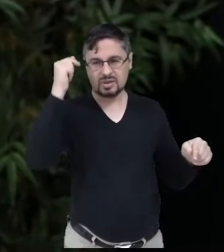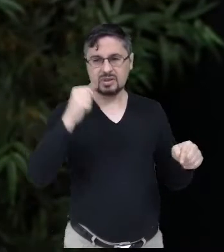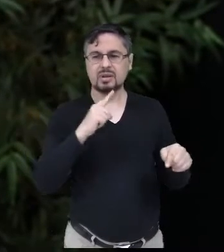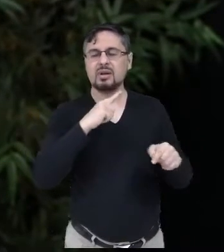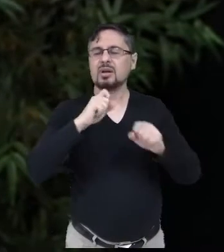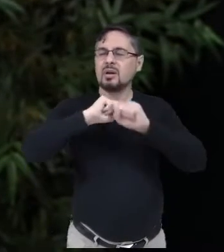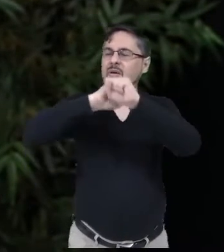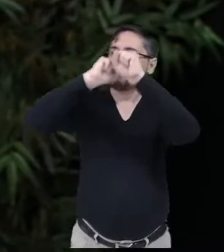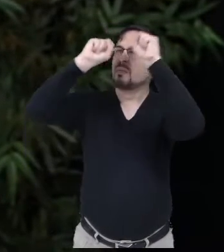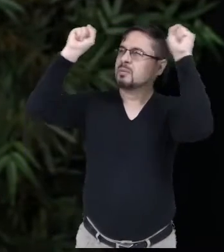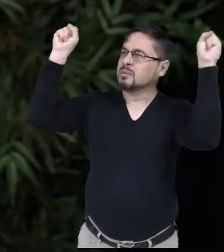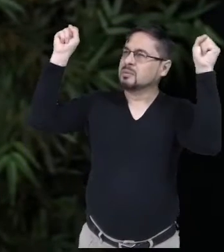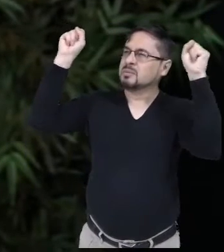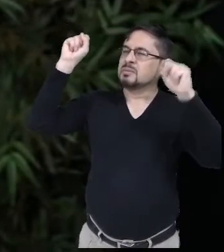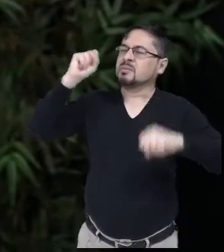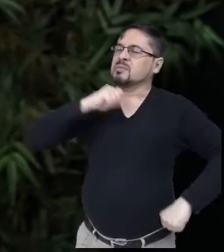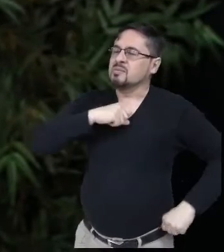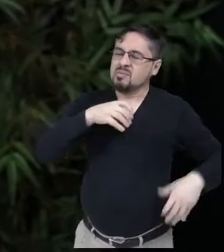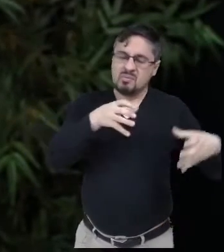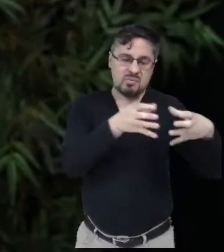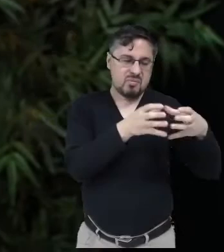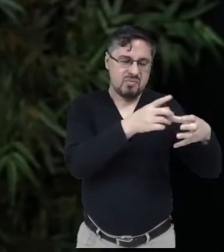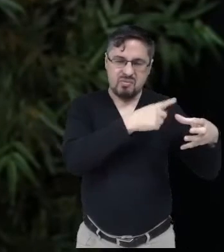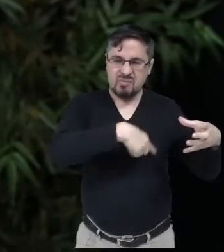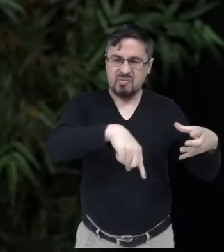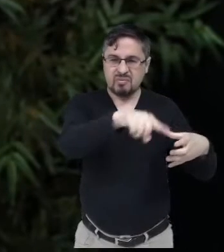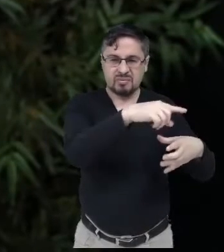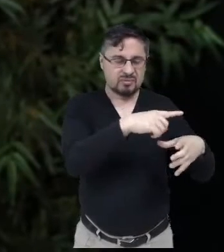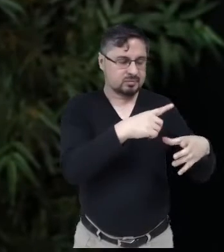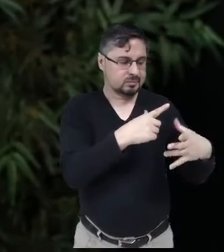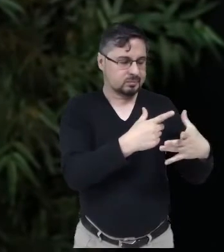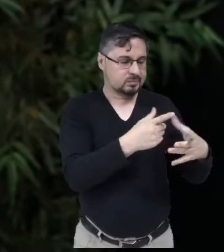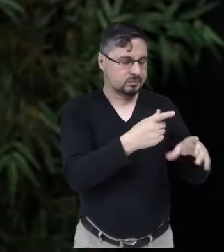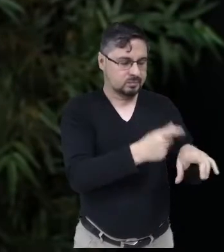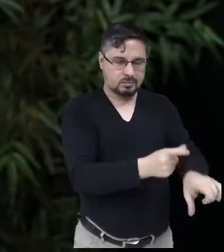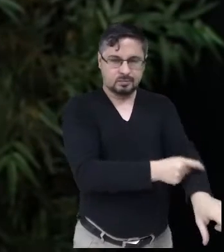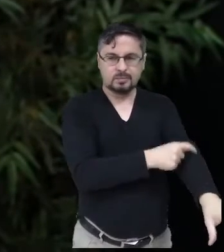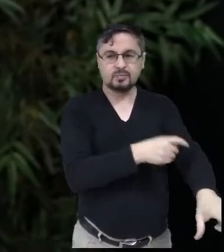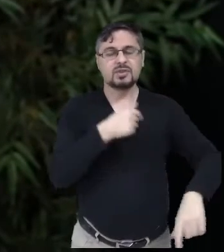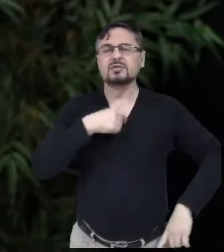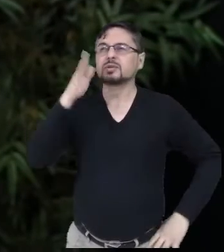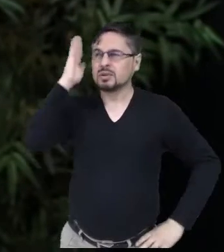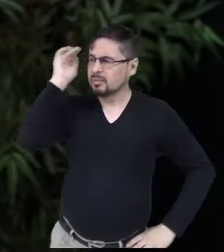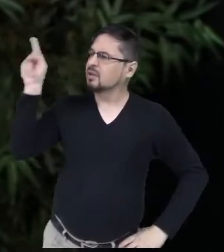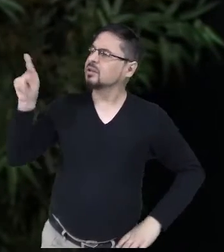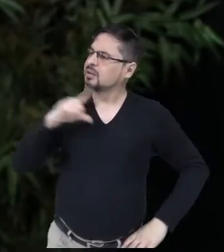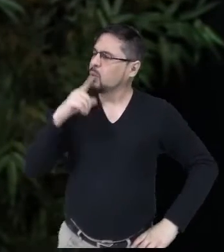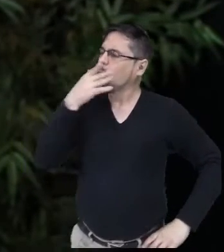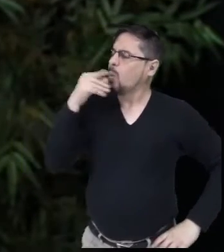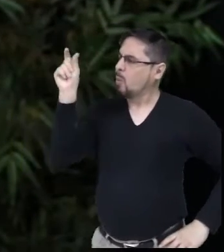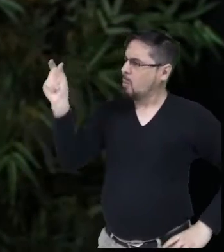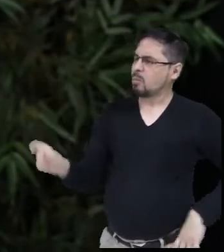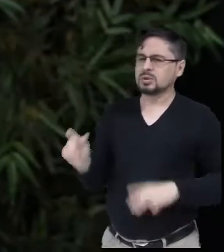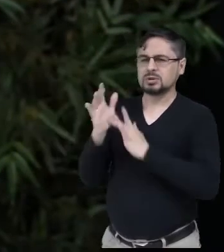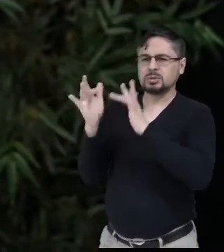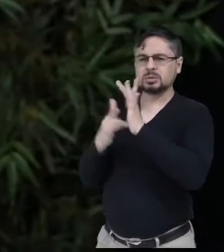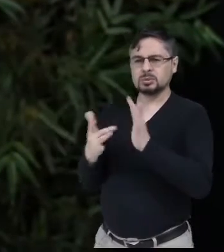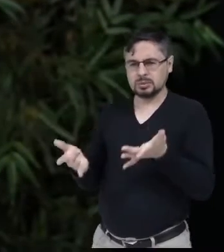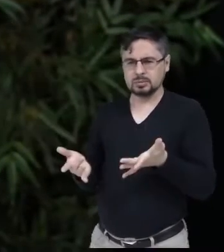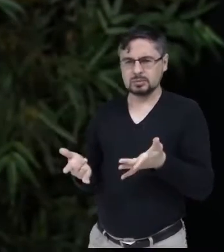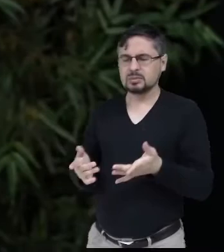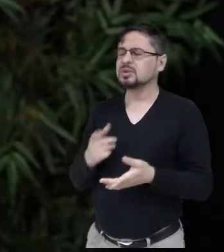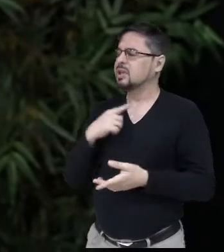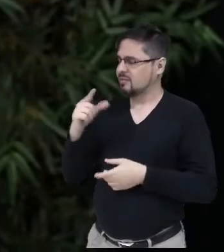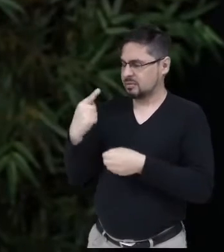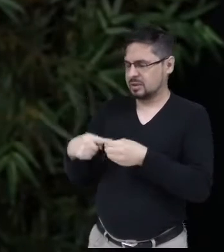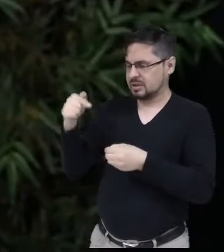pela manhã na colônia dos leprosos e ouviu que havia um homem chamado Jesus. E esse homem chamado Jesus estava